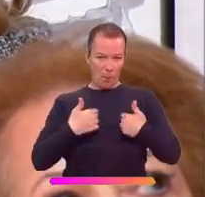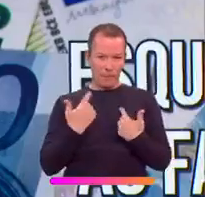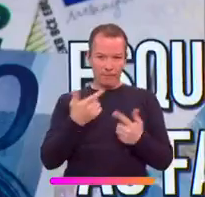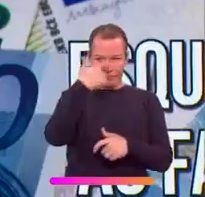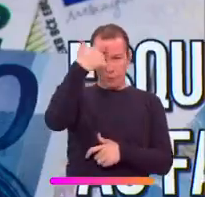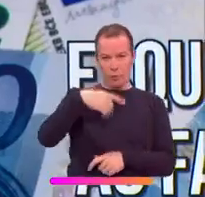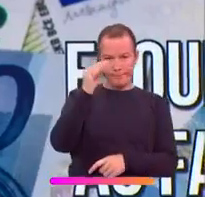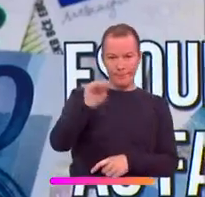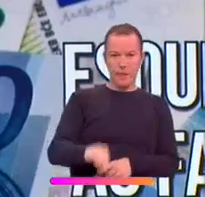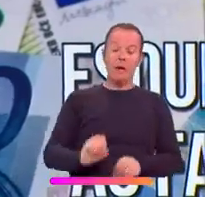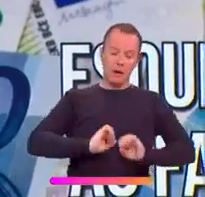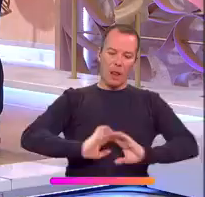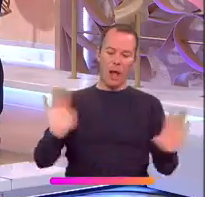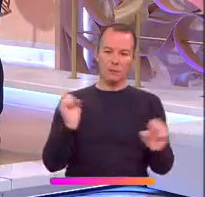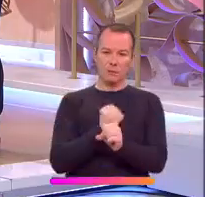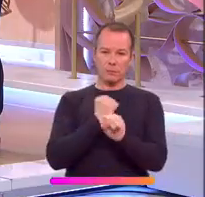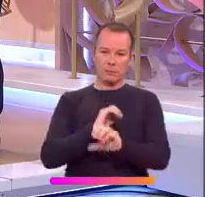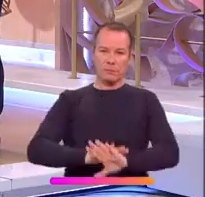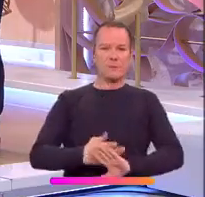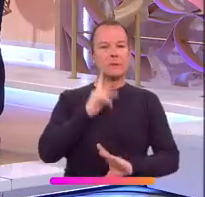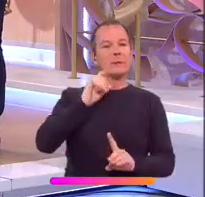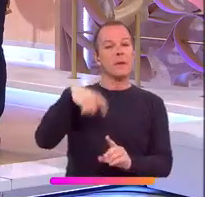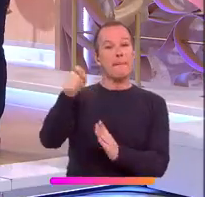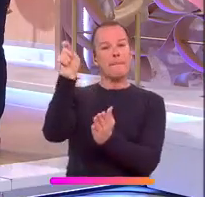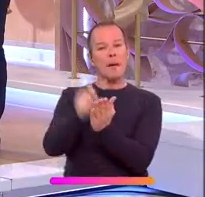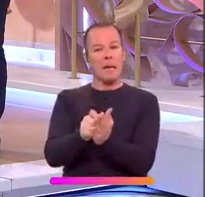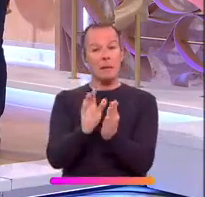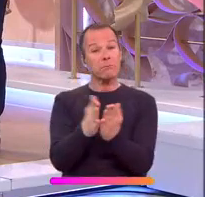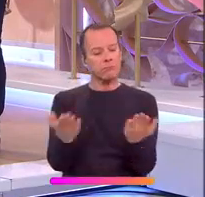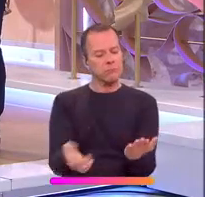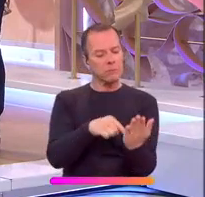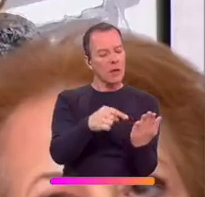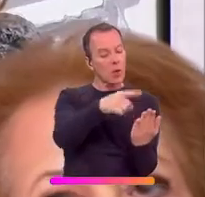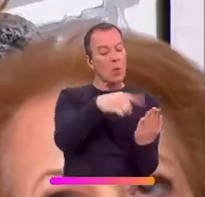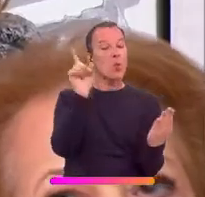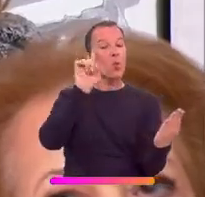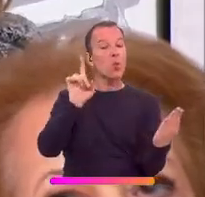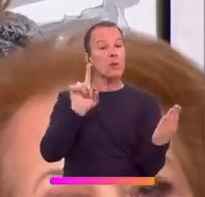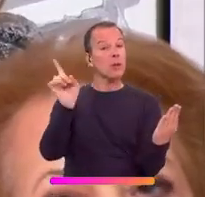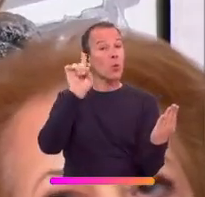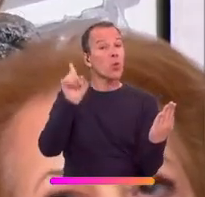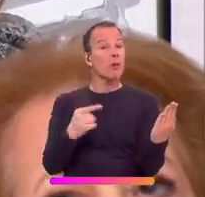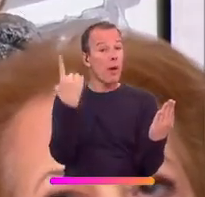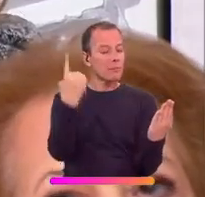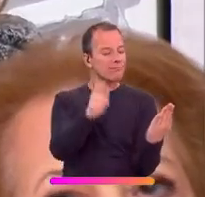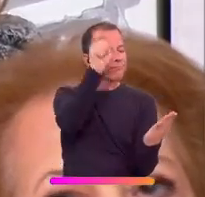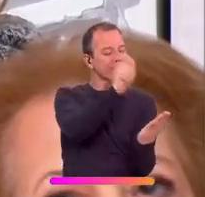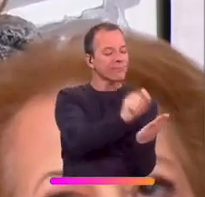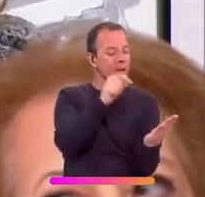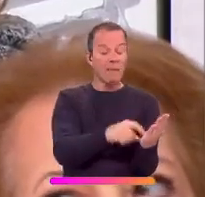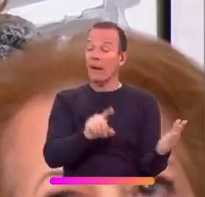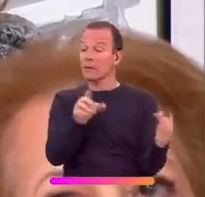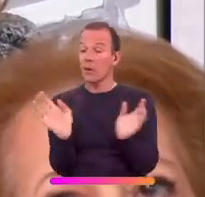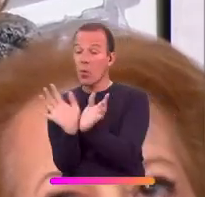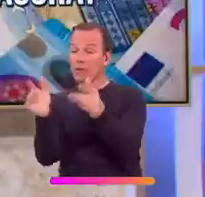dá muito mais trabalho. Claro. Por isso, a sugestão é colocar na agenda todos os meses um dia para nos lembrarmos de irmos lá ao portal das faturas validar. Aquilo é só fazer tic-tic-tic.